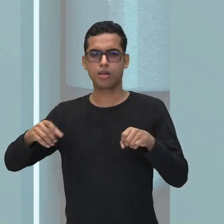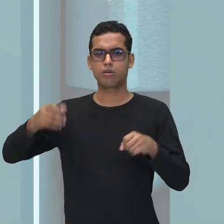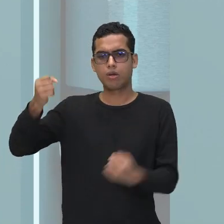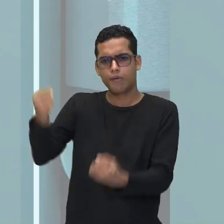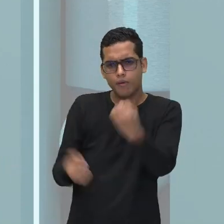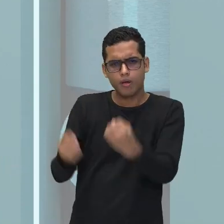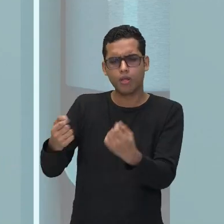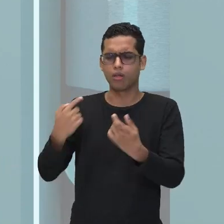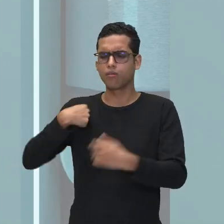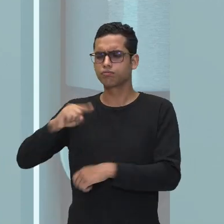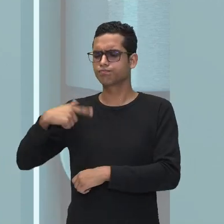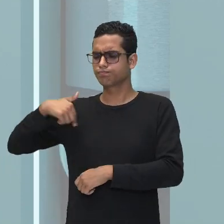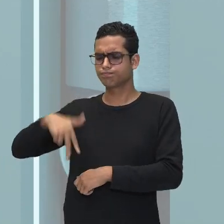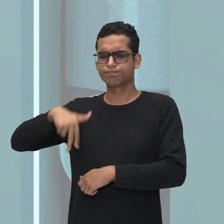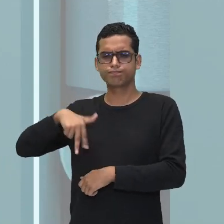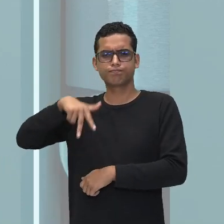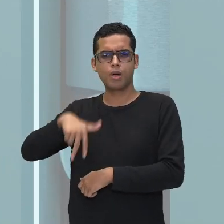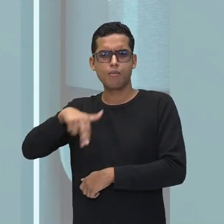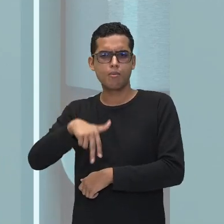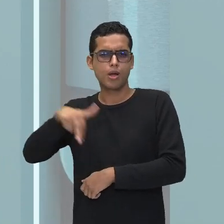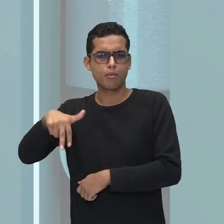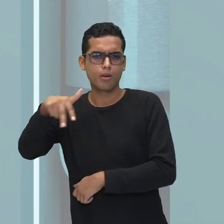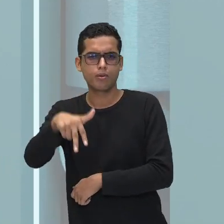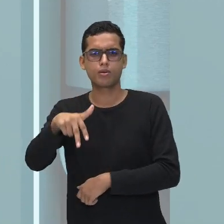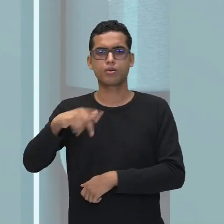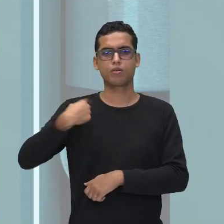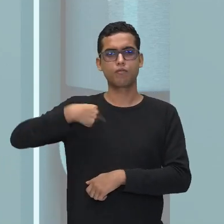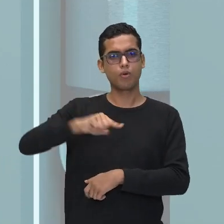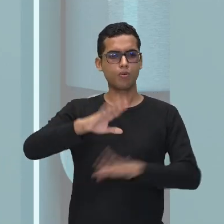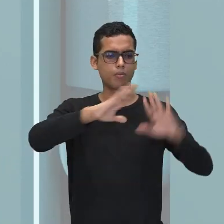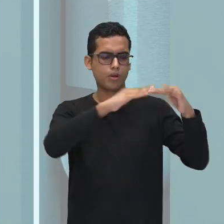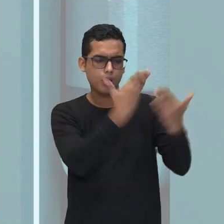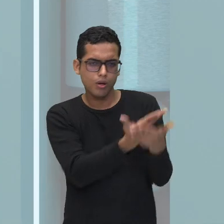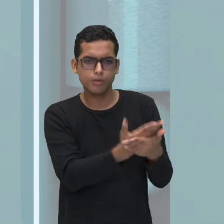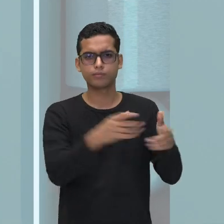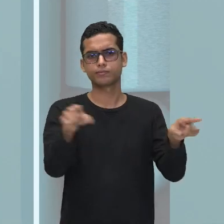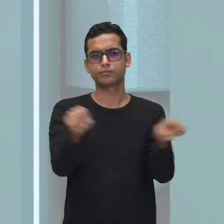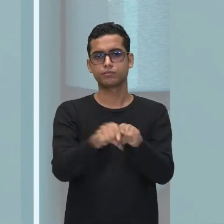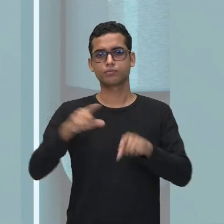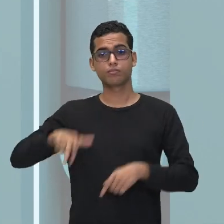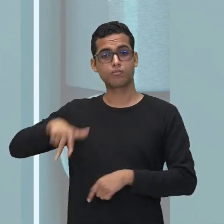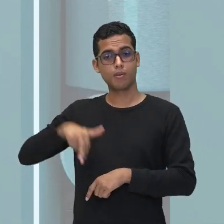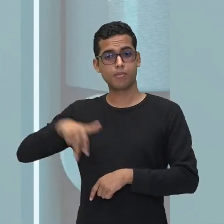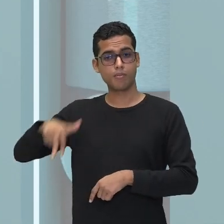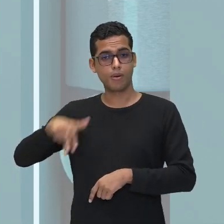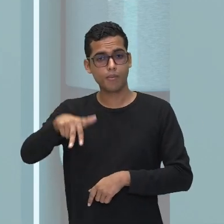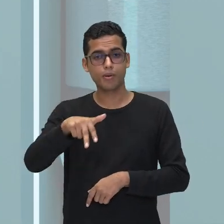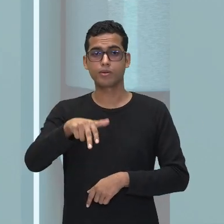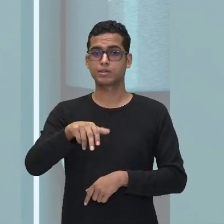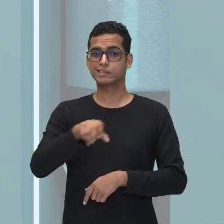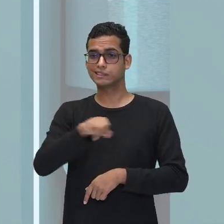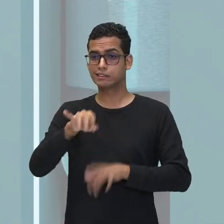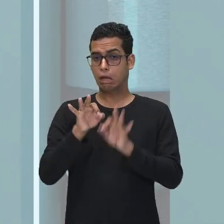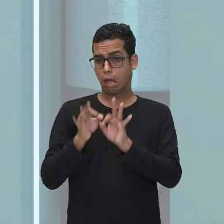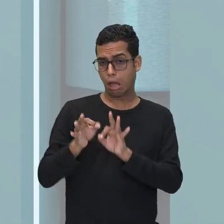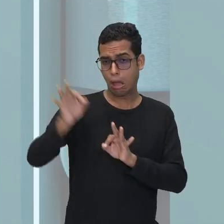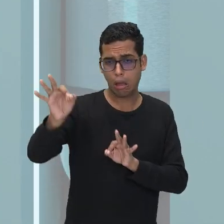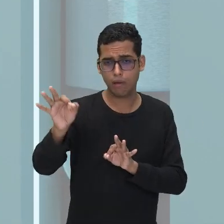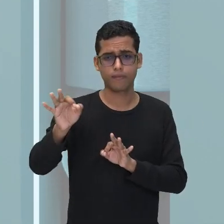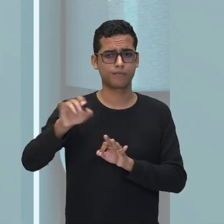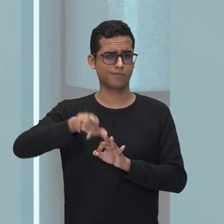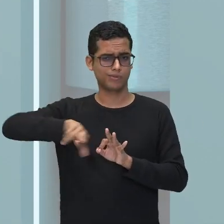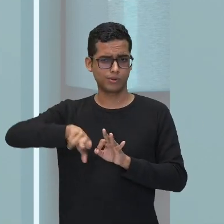casa, eu vou andando, vou caminhando. Para a minha escola, eu vou caminhando também. Né, se não tiver tanta dificuldade assim nessa